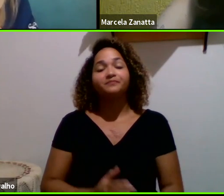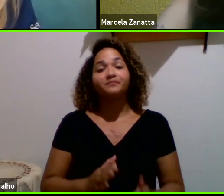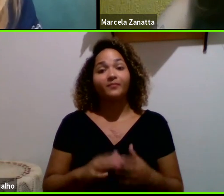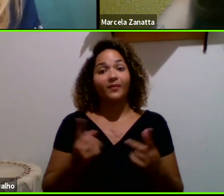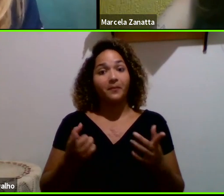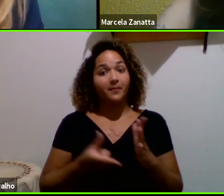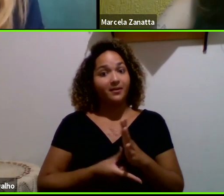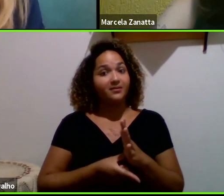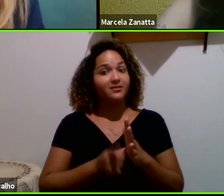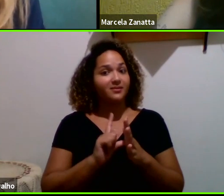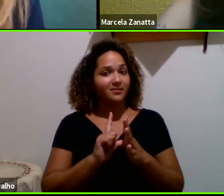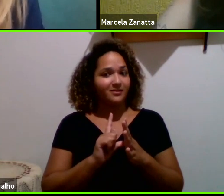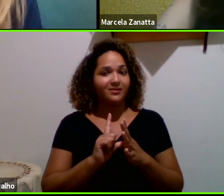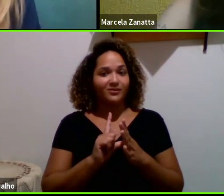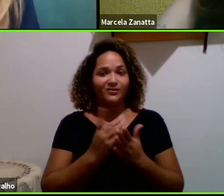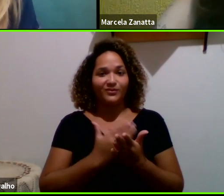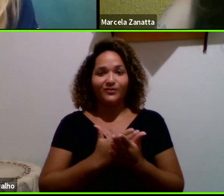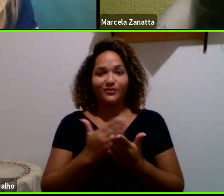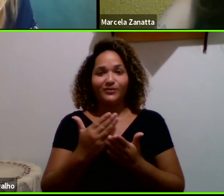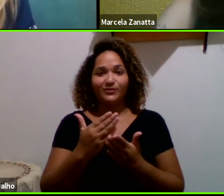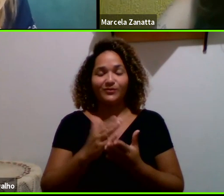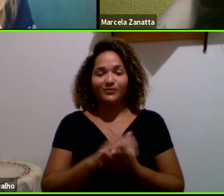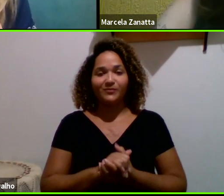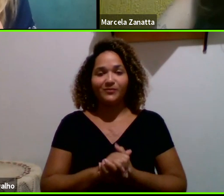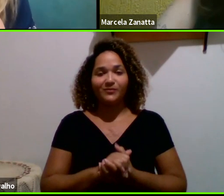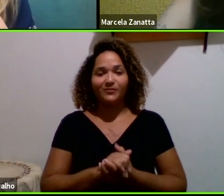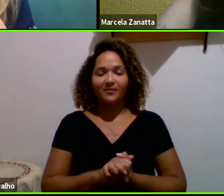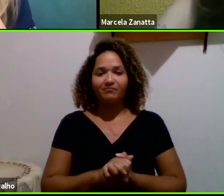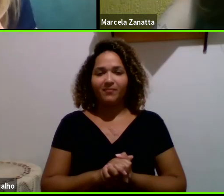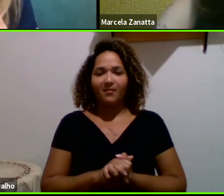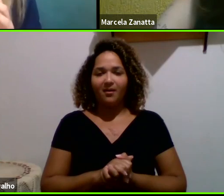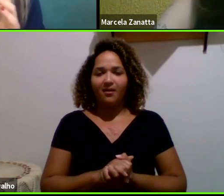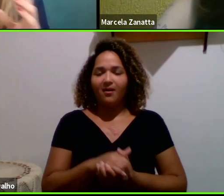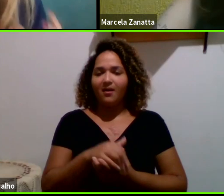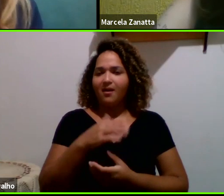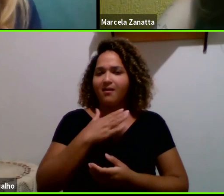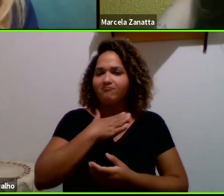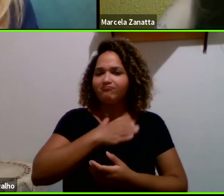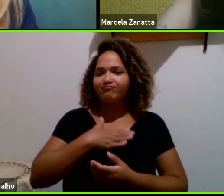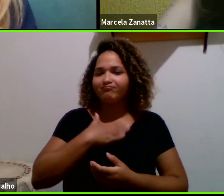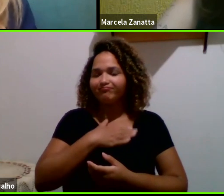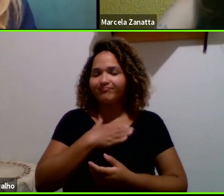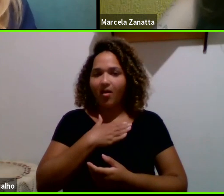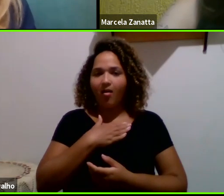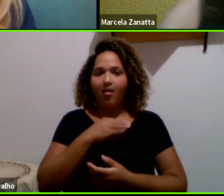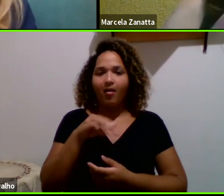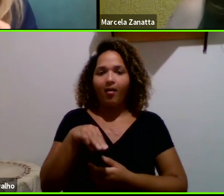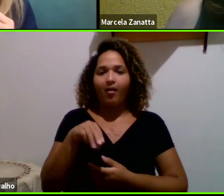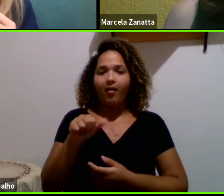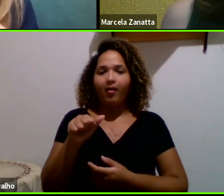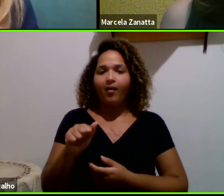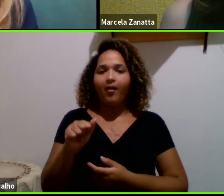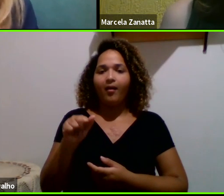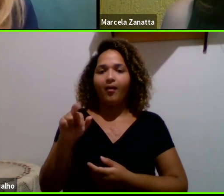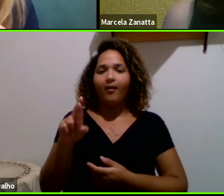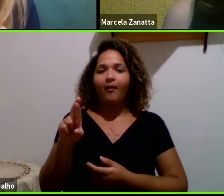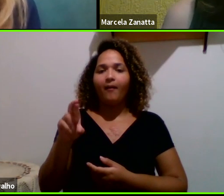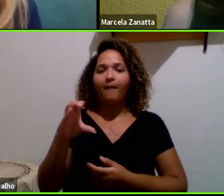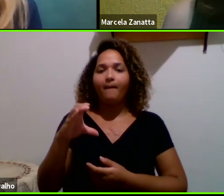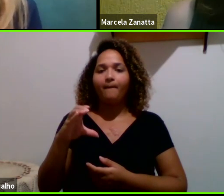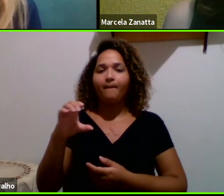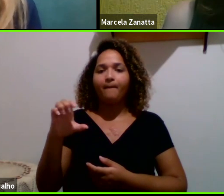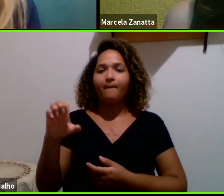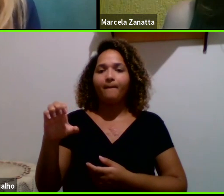imergir no processo de parto e nascimento, eu gostaria que a Marcela compartilhasse conosco a